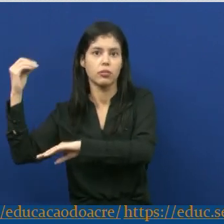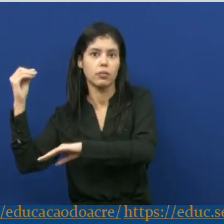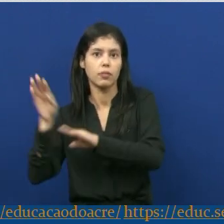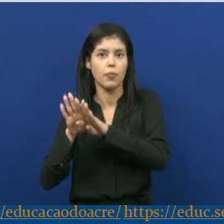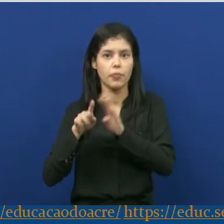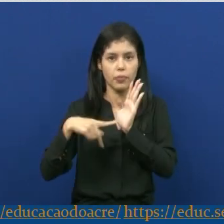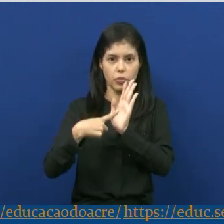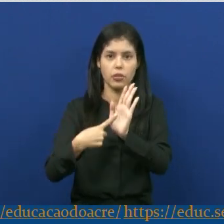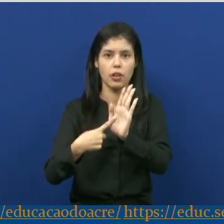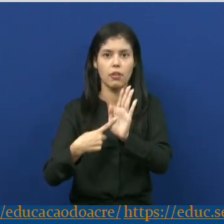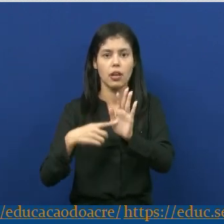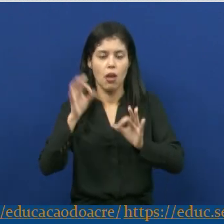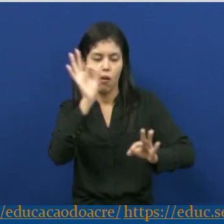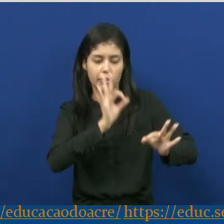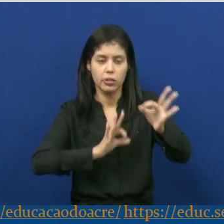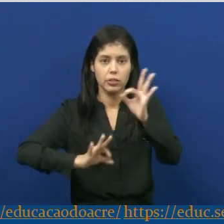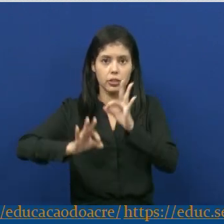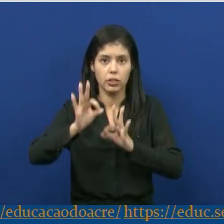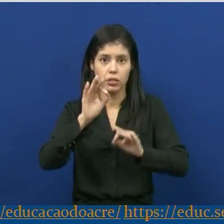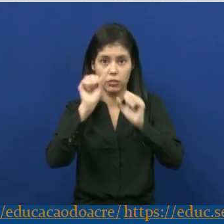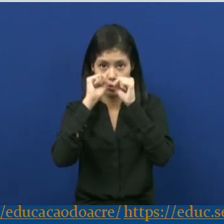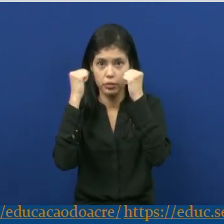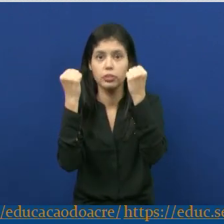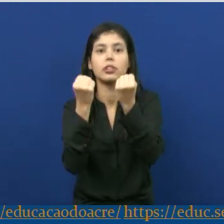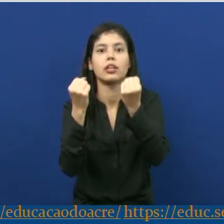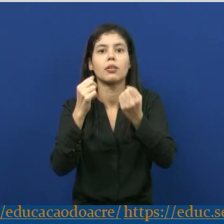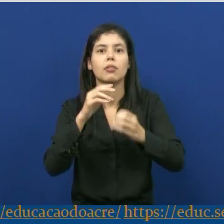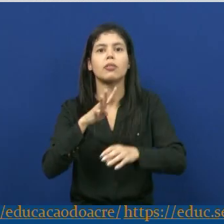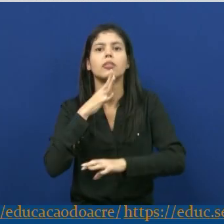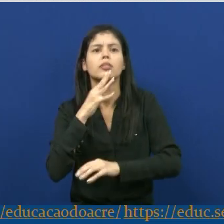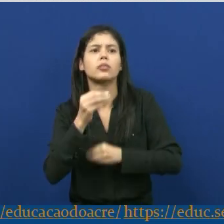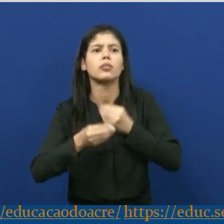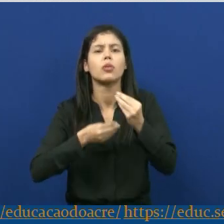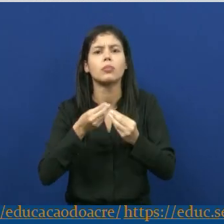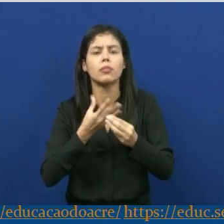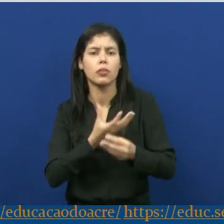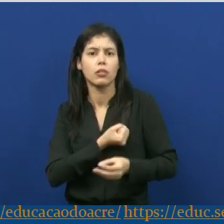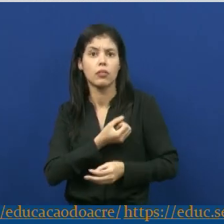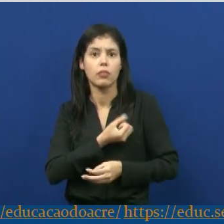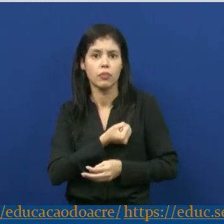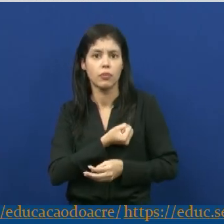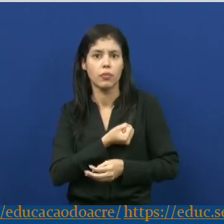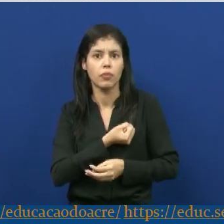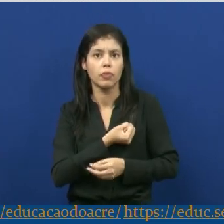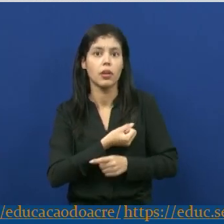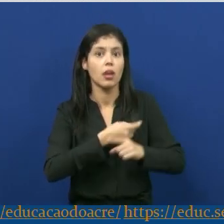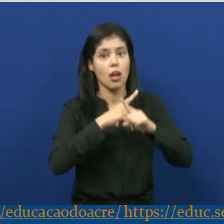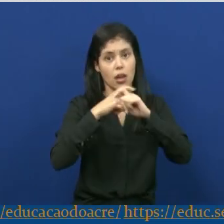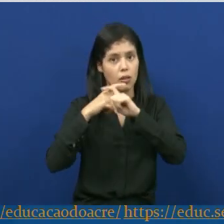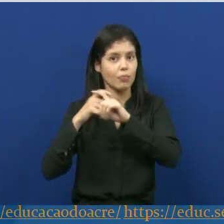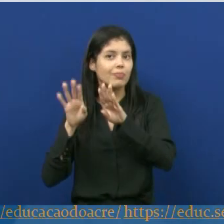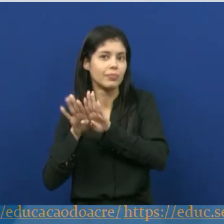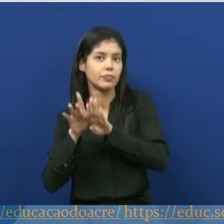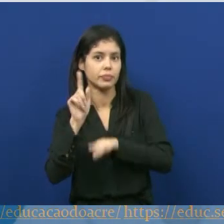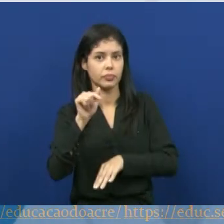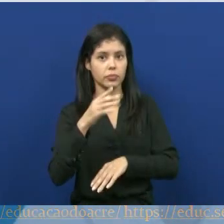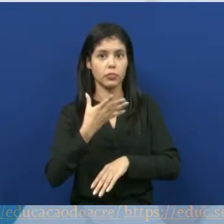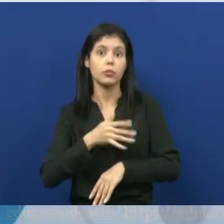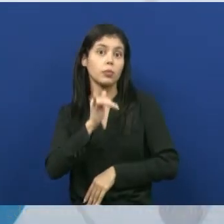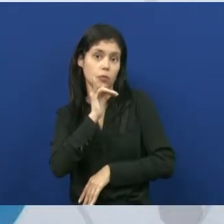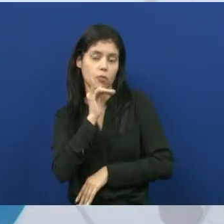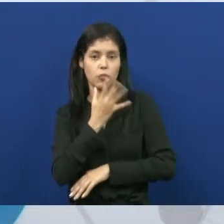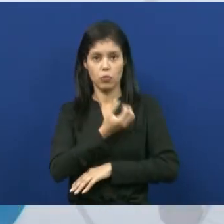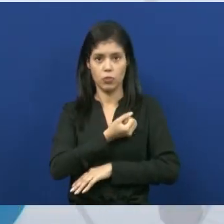responsáveis pela divulgação desse sistema ele ficou conhecido como sistema de numeração indo-arábica eu tenho o